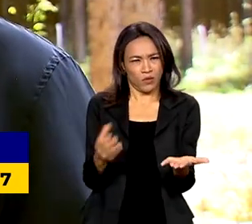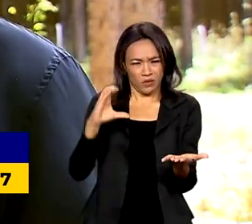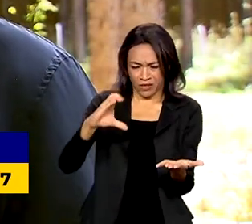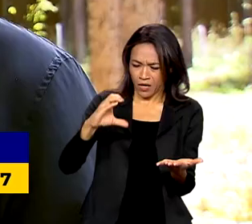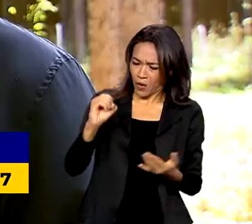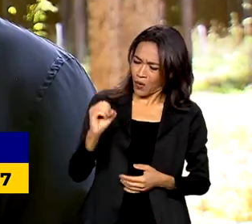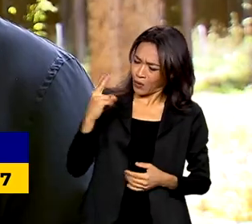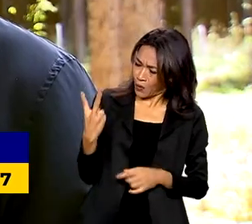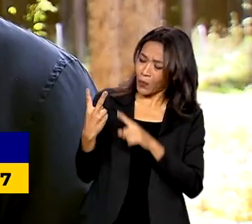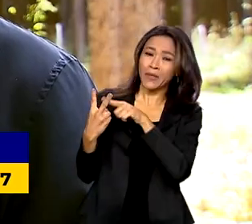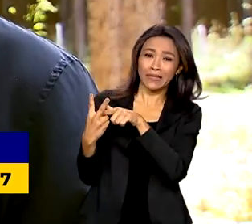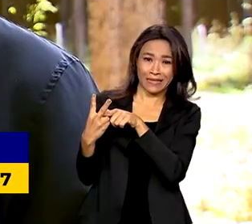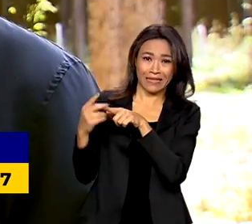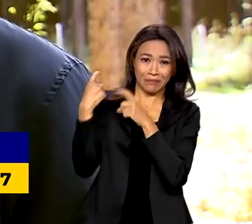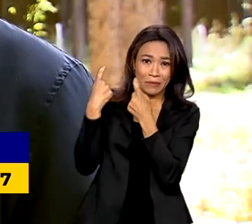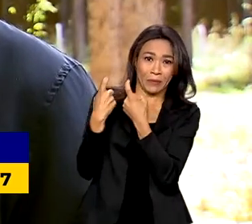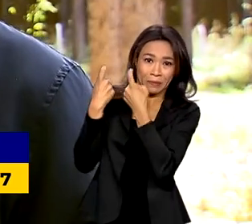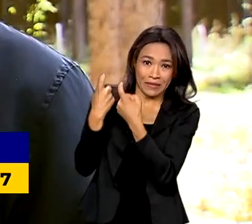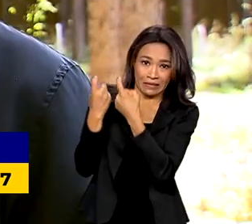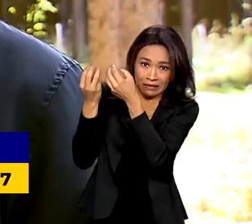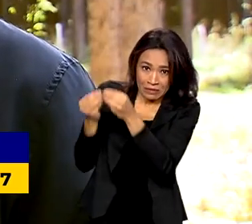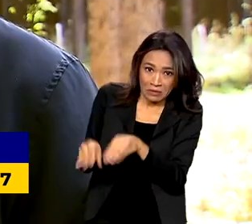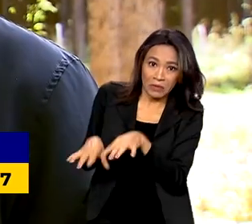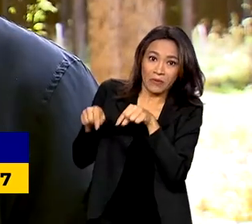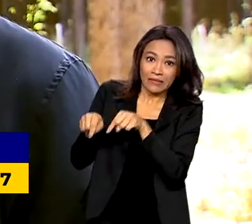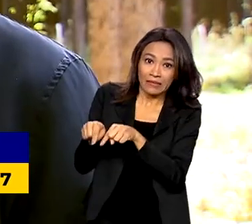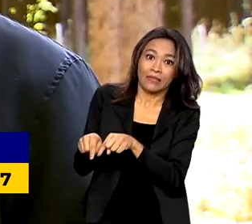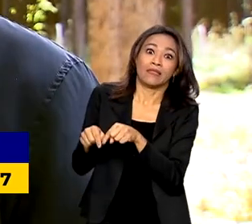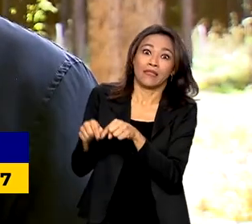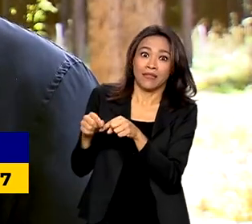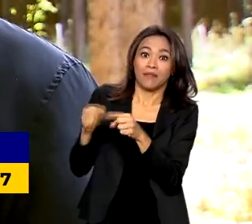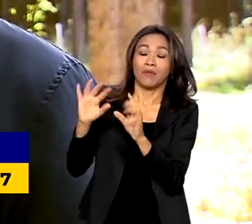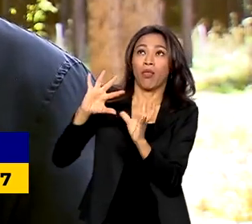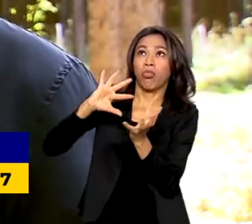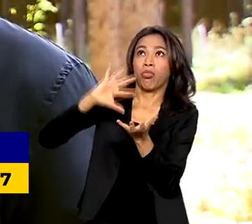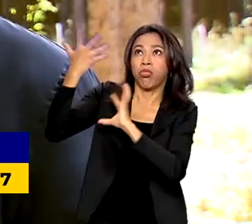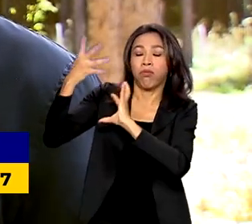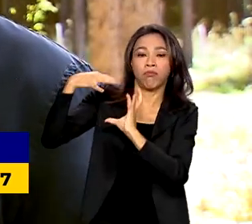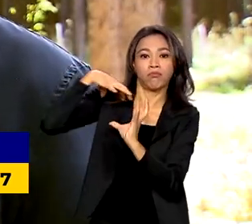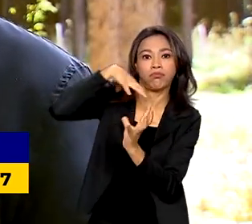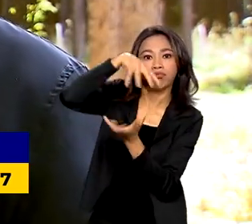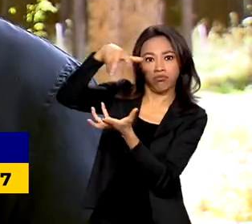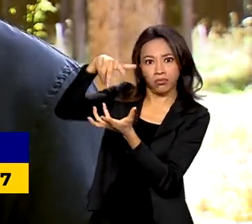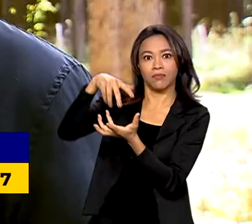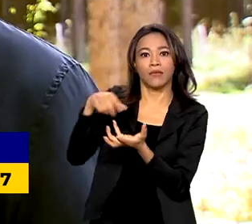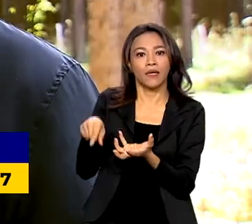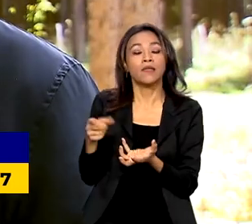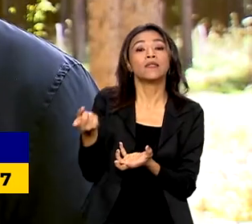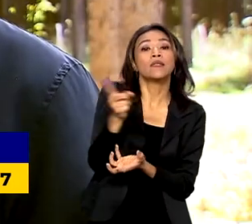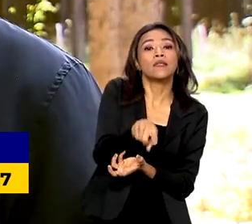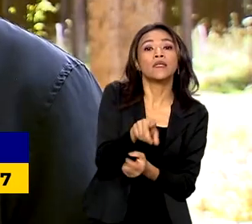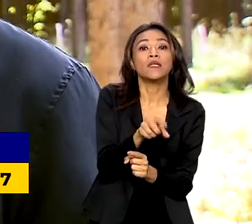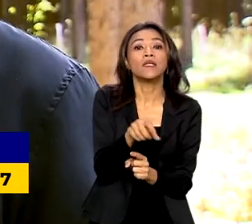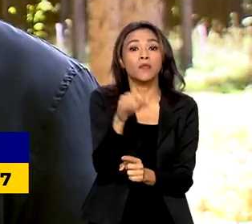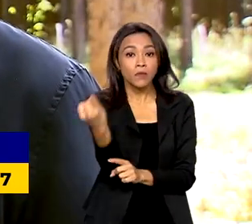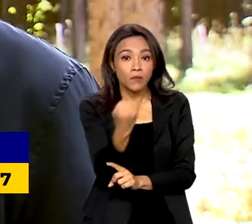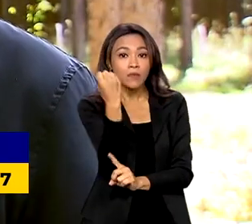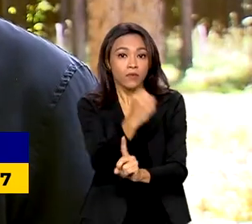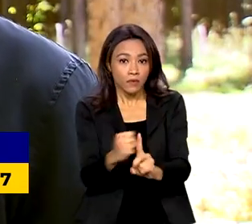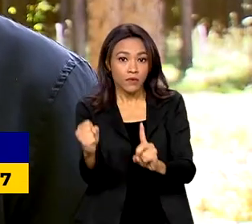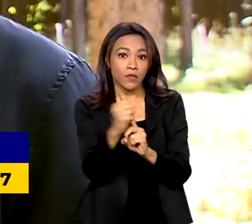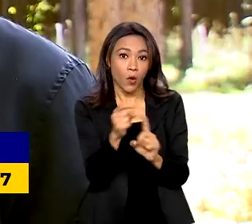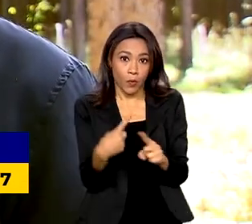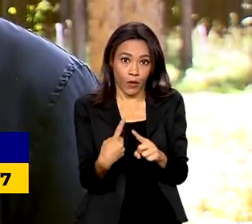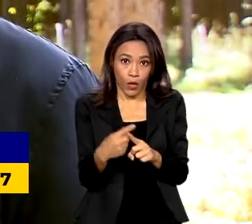é um fator de preocupação pelas mudanças climáticas e tem ainda uma importância social porque ao usar o